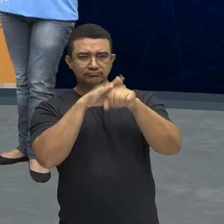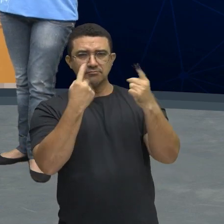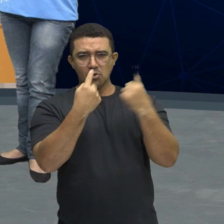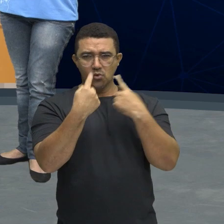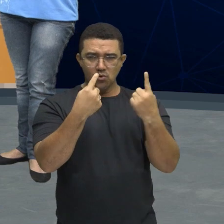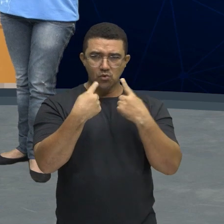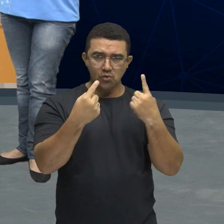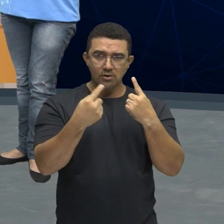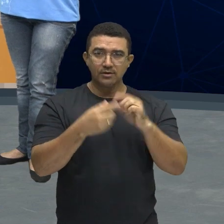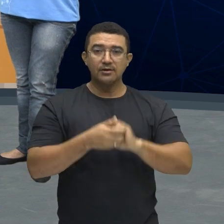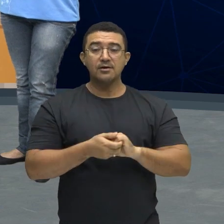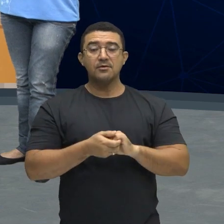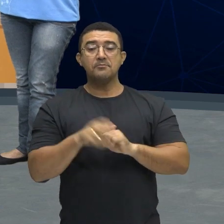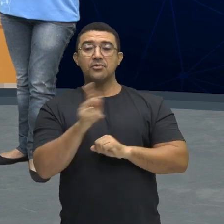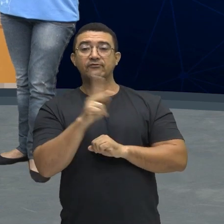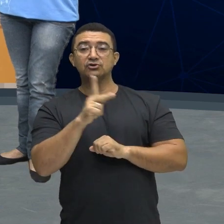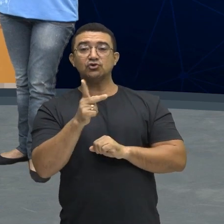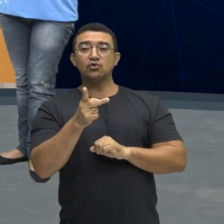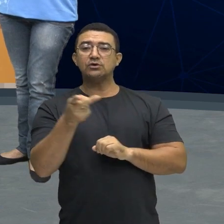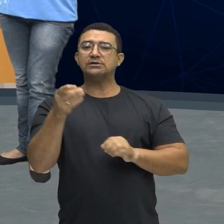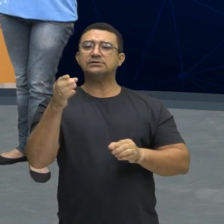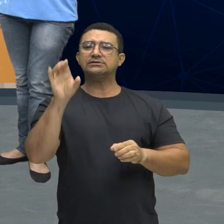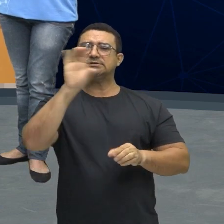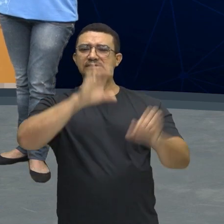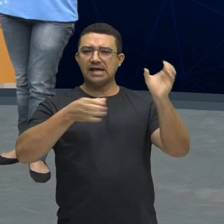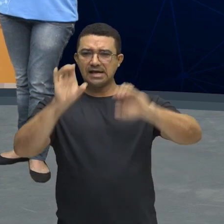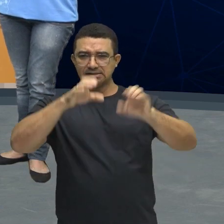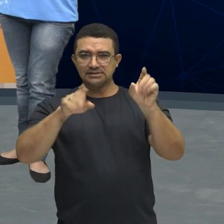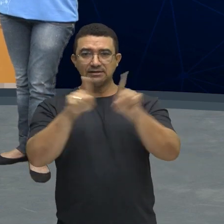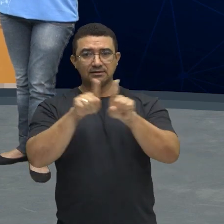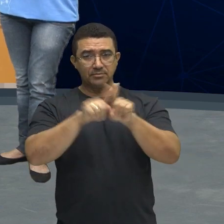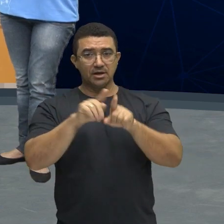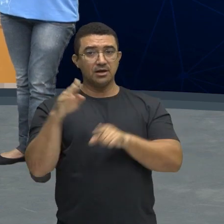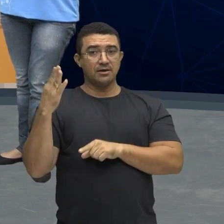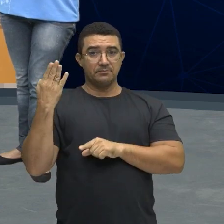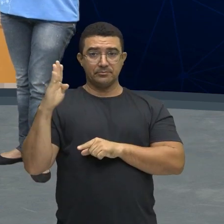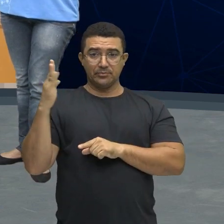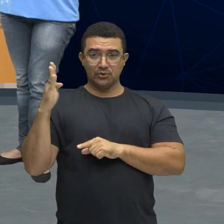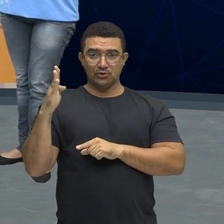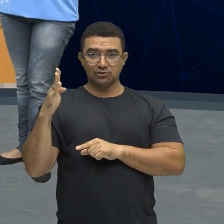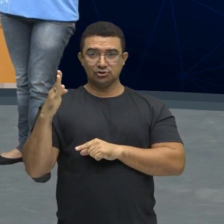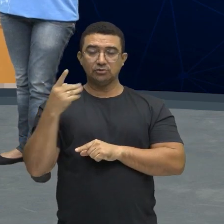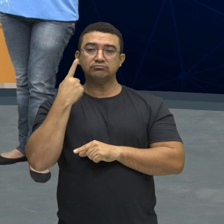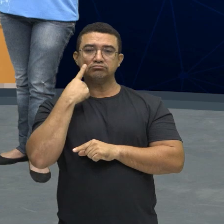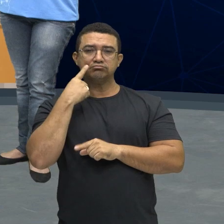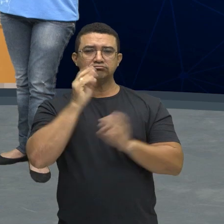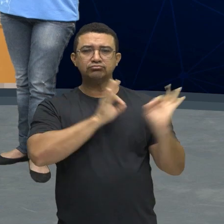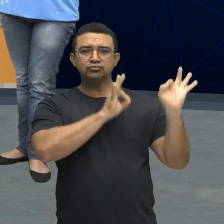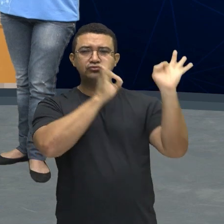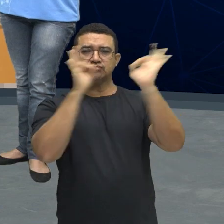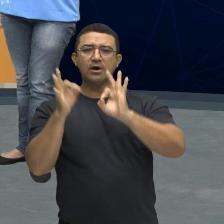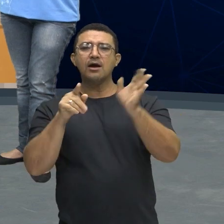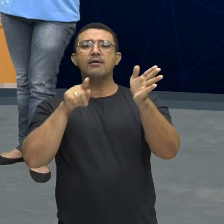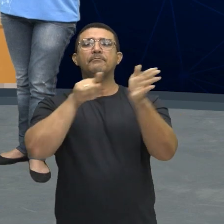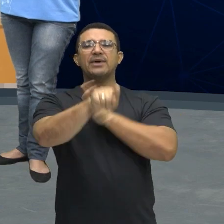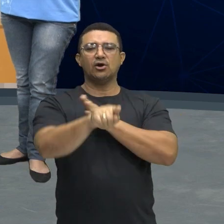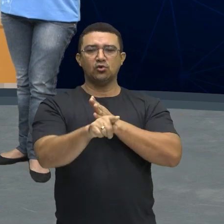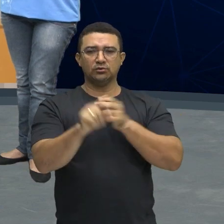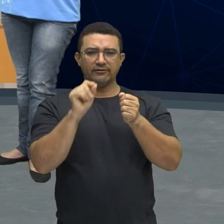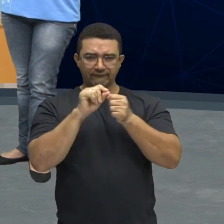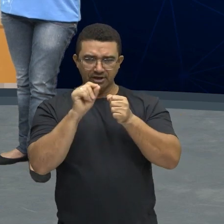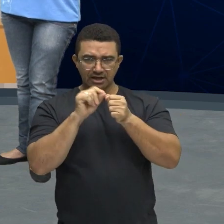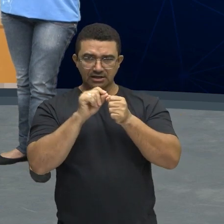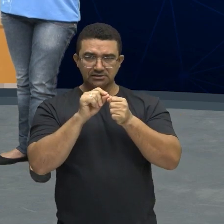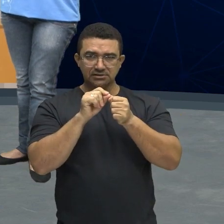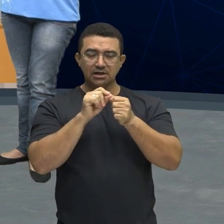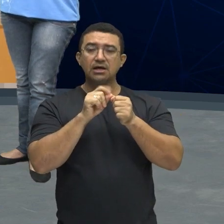de Ciências e Biologia, o Teacher Virgílio. Quero que vocês acompanhem as perguntas que a Teacher fez